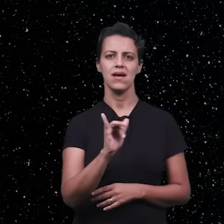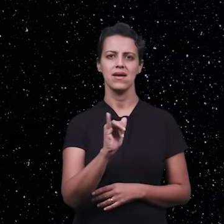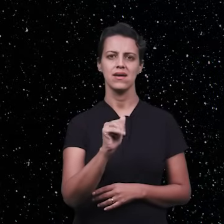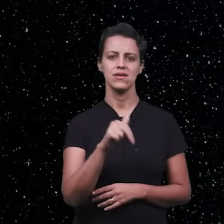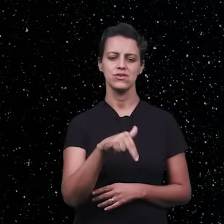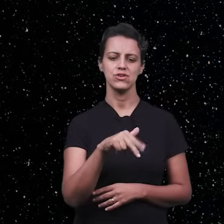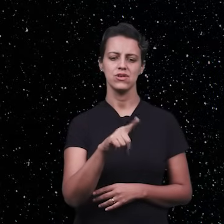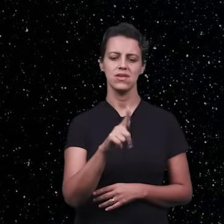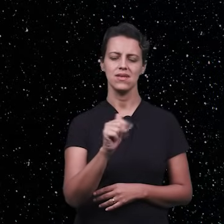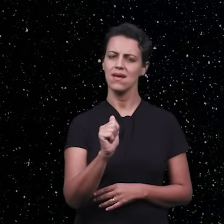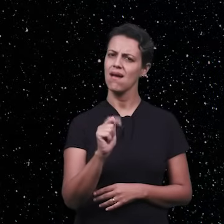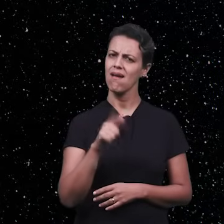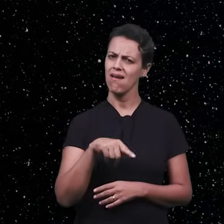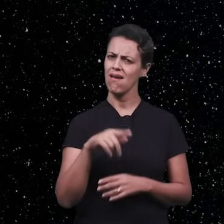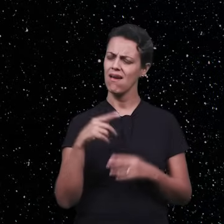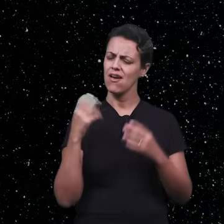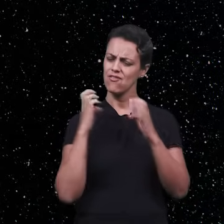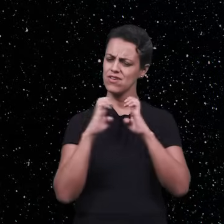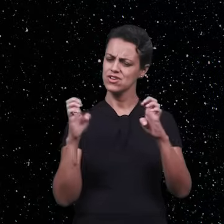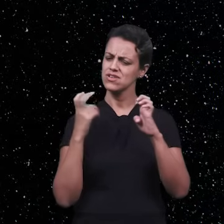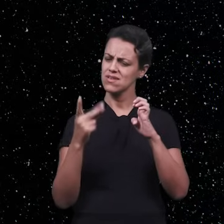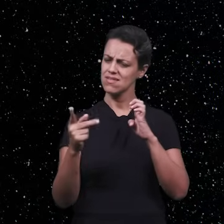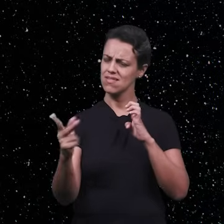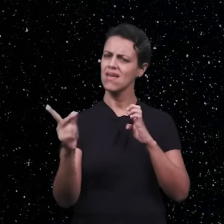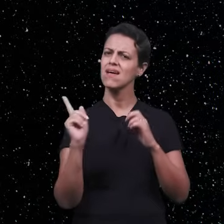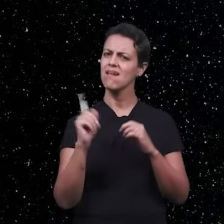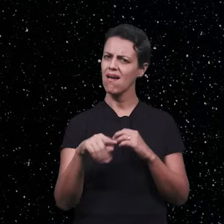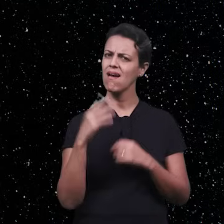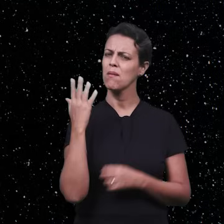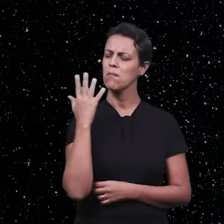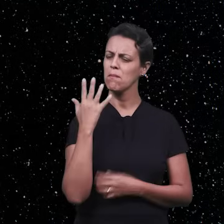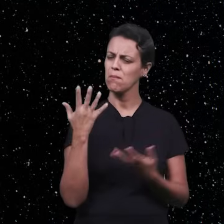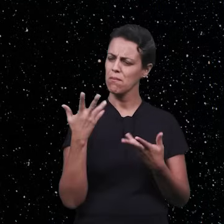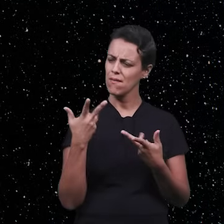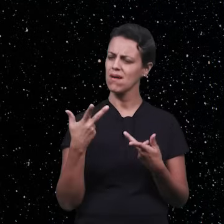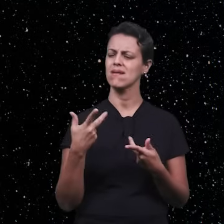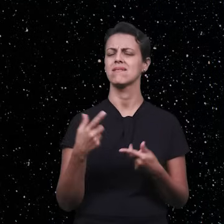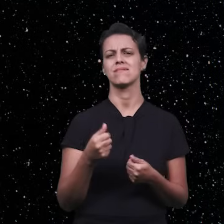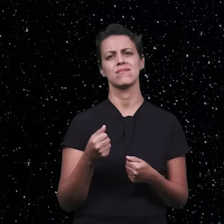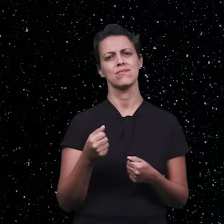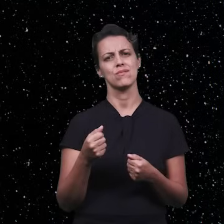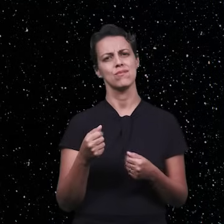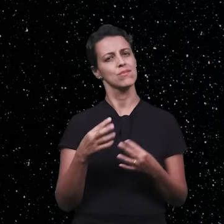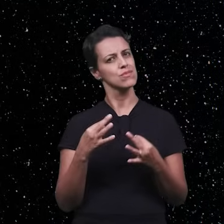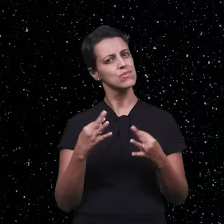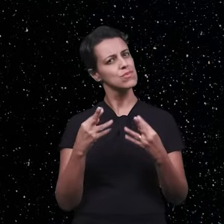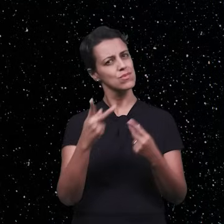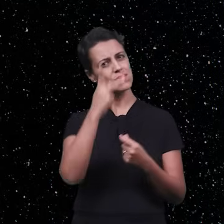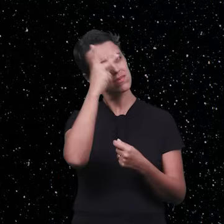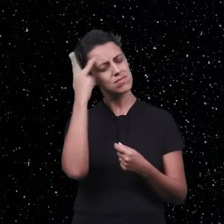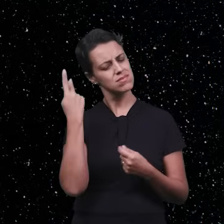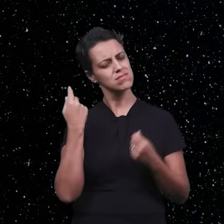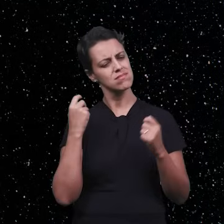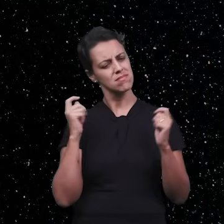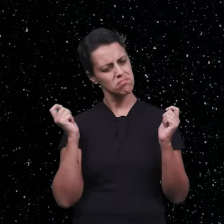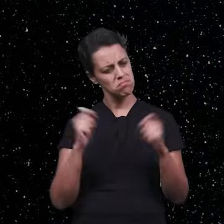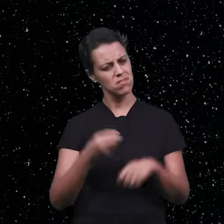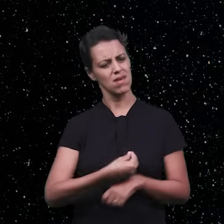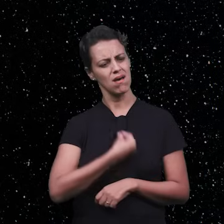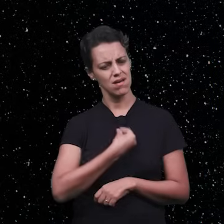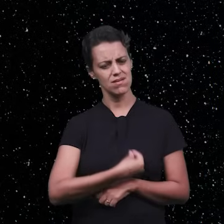Eterno é algo maravilhoso e todos devem participar nesse